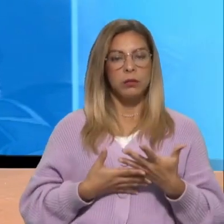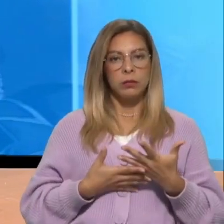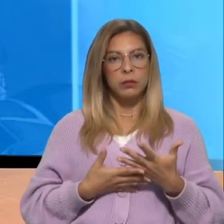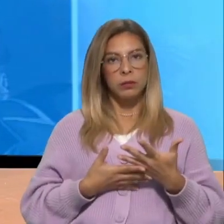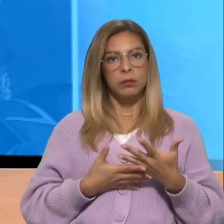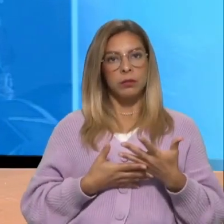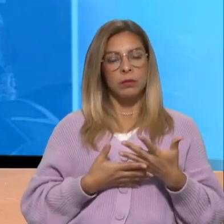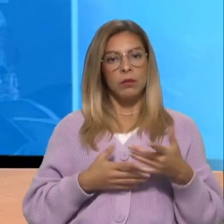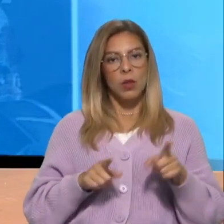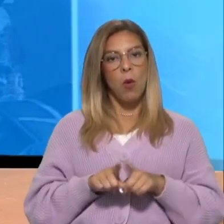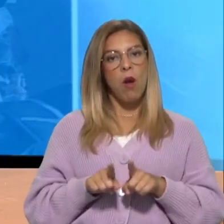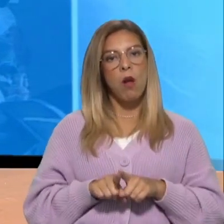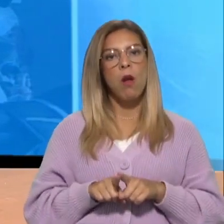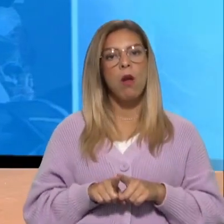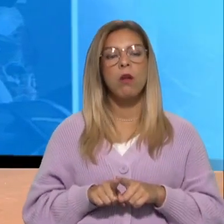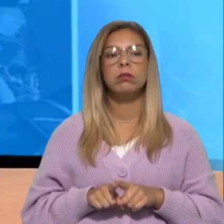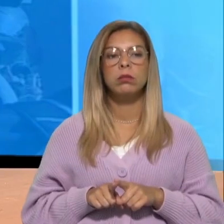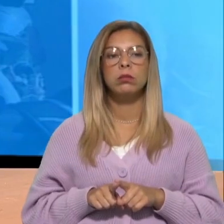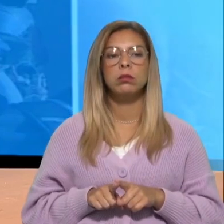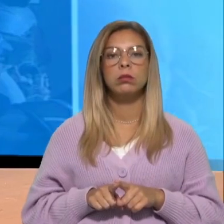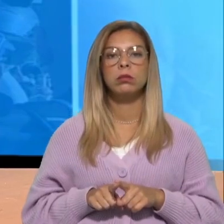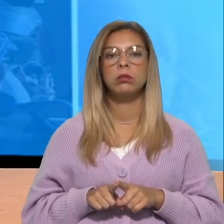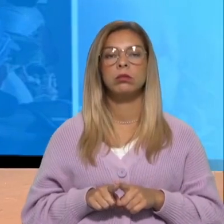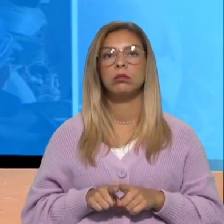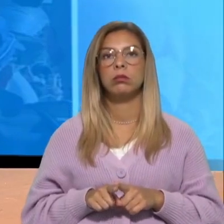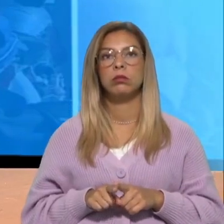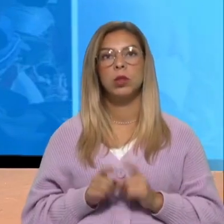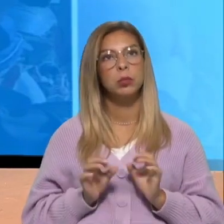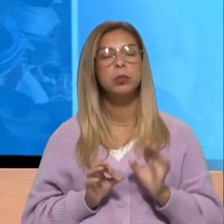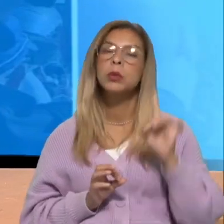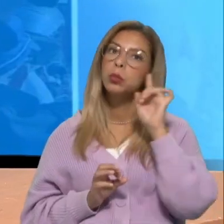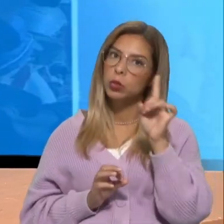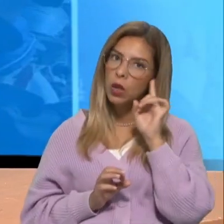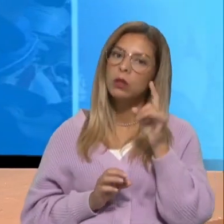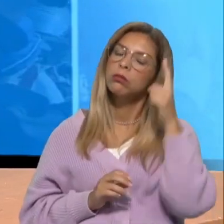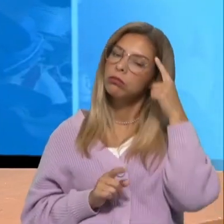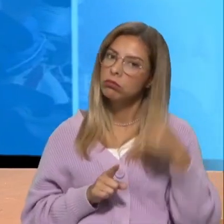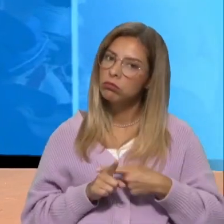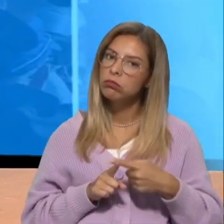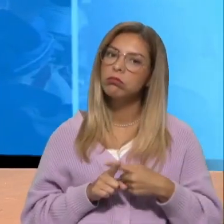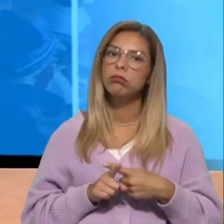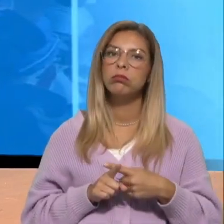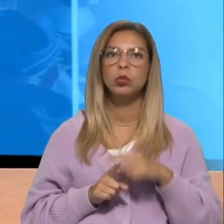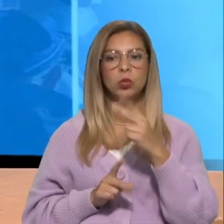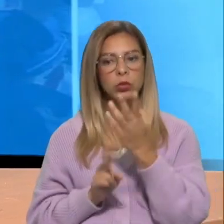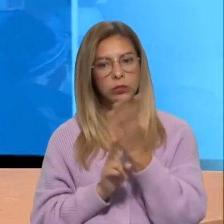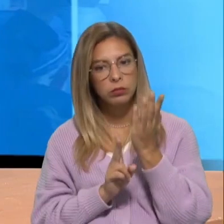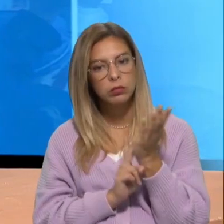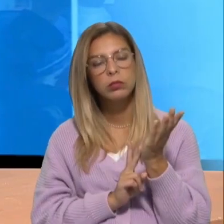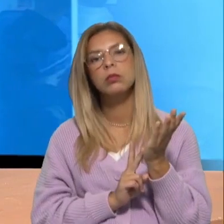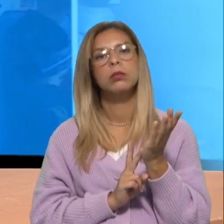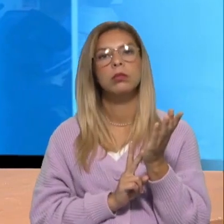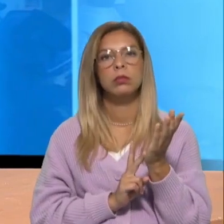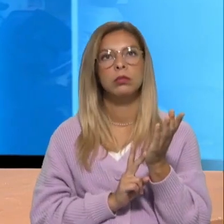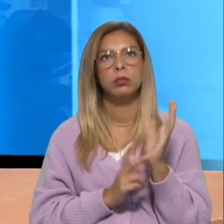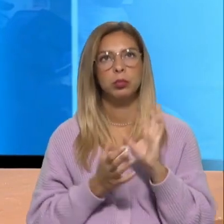Uma vontade, uma comoção, e é importante comover-nos, e o dia em que deixarmos de nos comover será, de